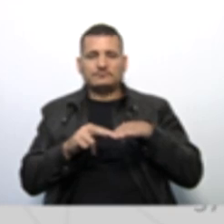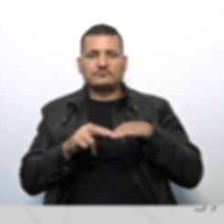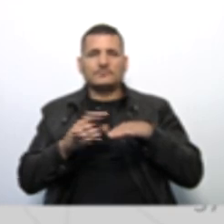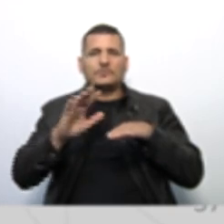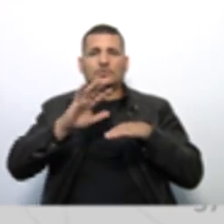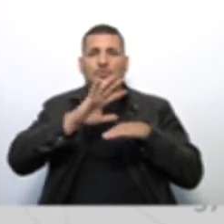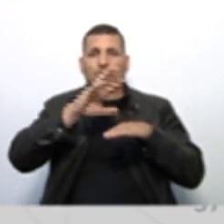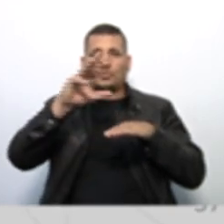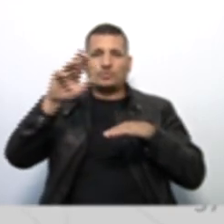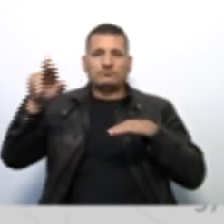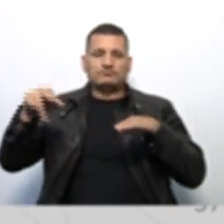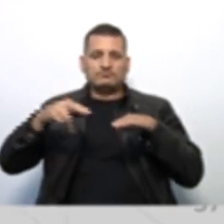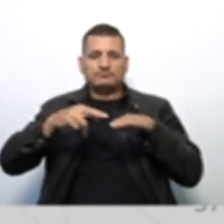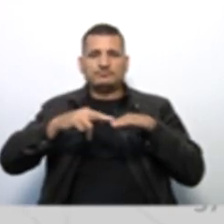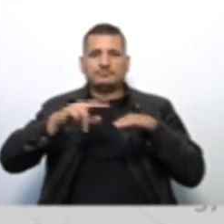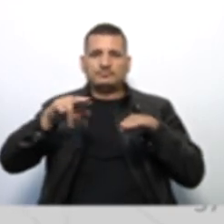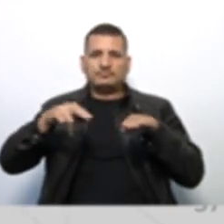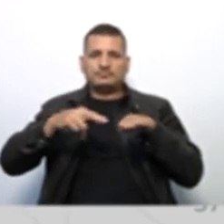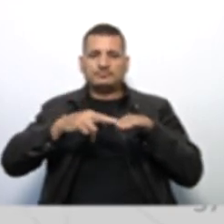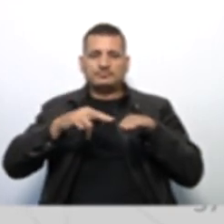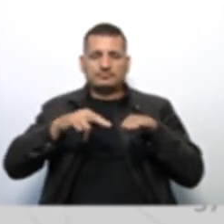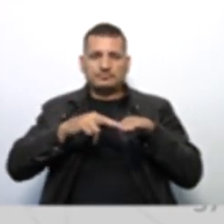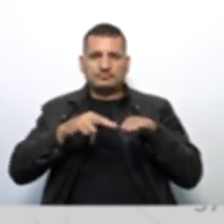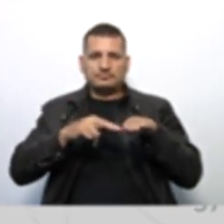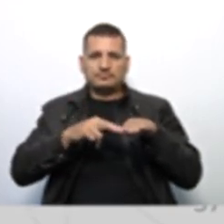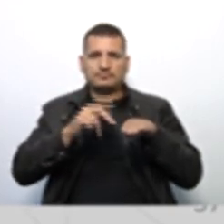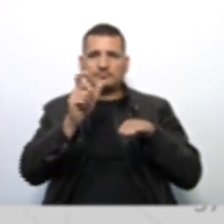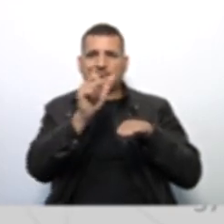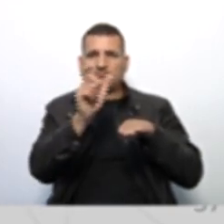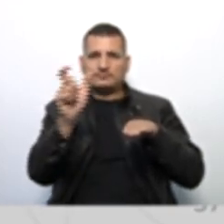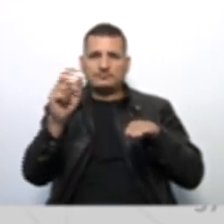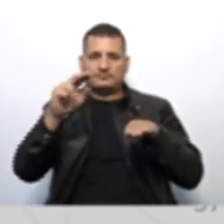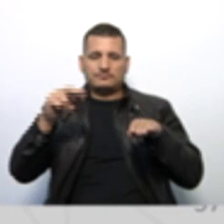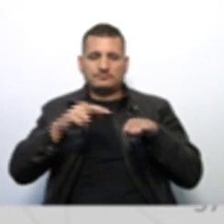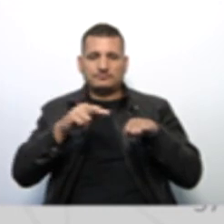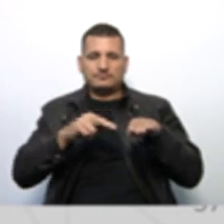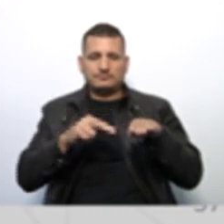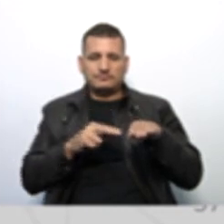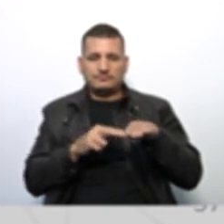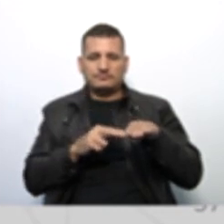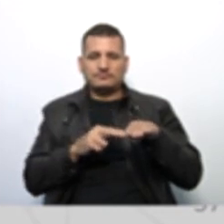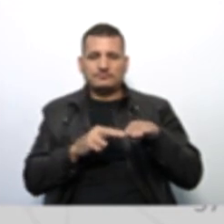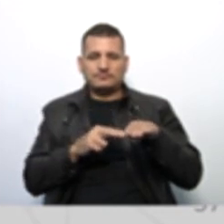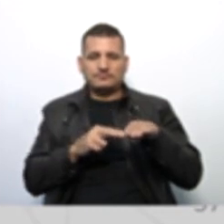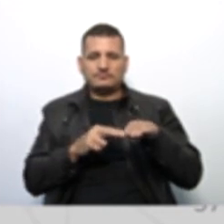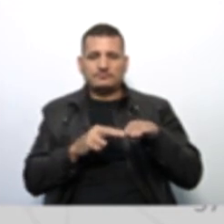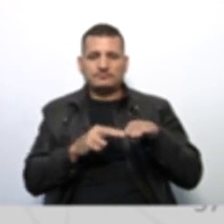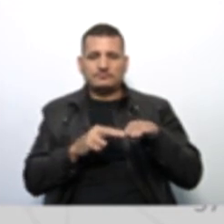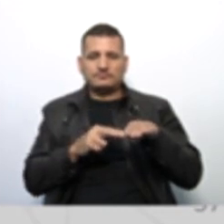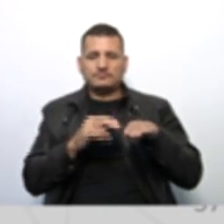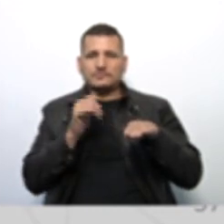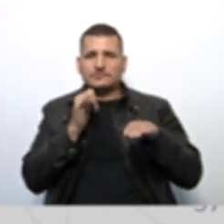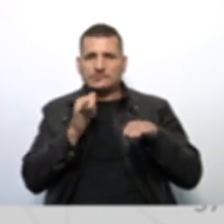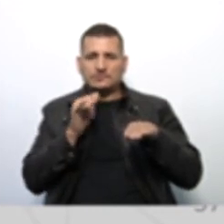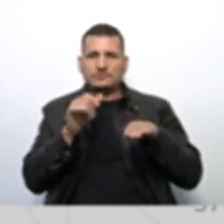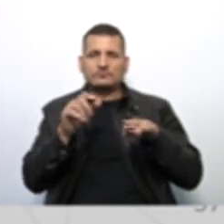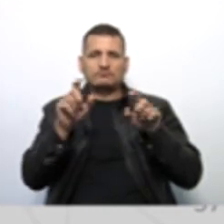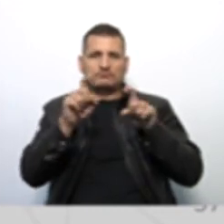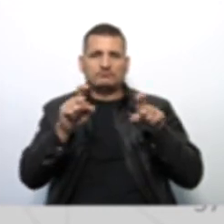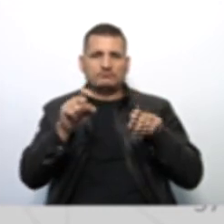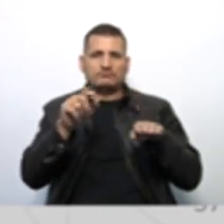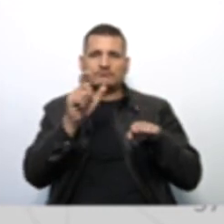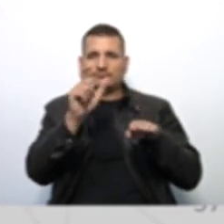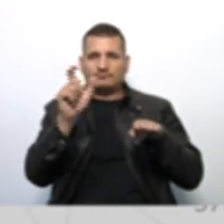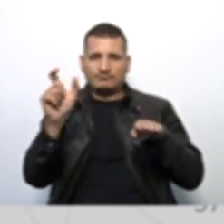estão interligados e conectados exatamente nesse switch. Se ocorrer um problema em qualquer computador, qualquer